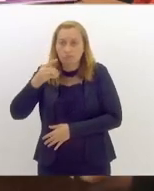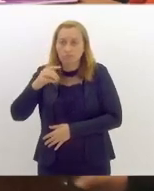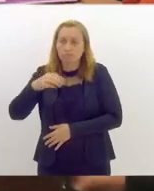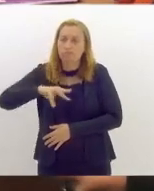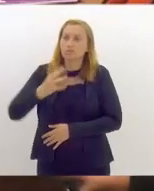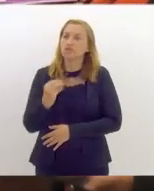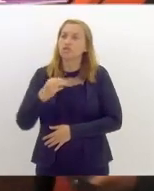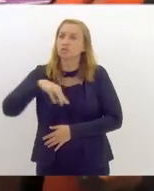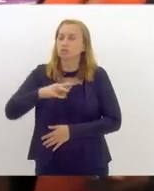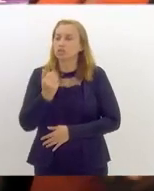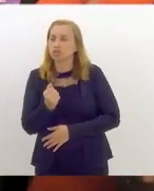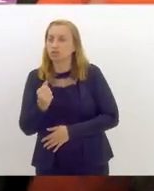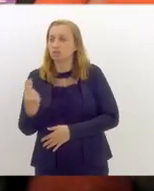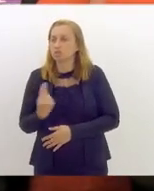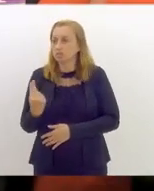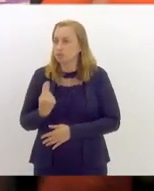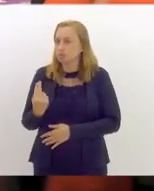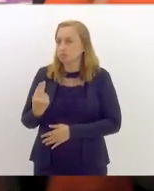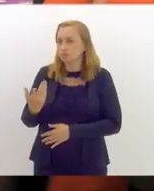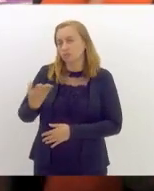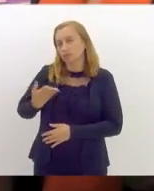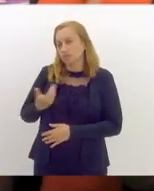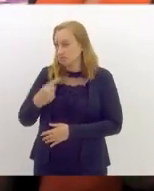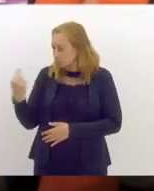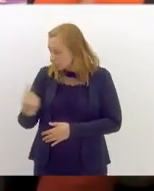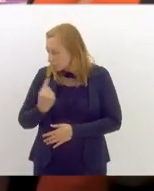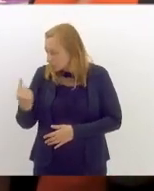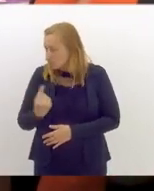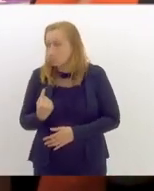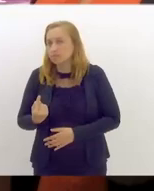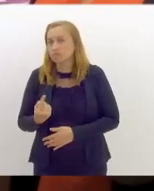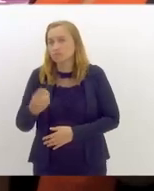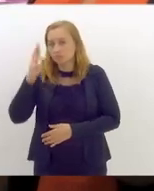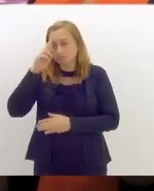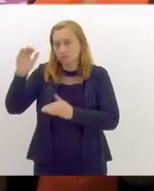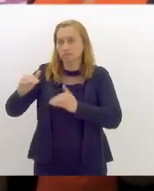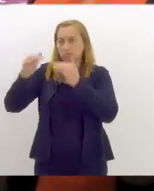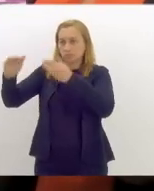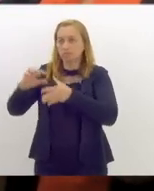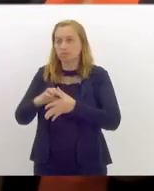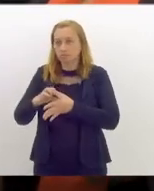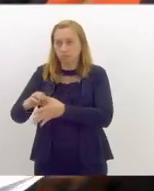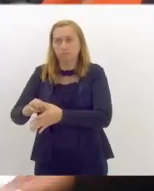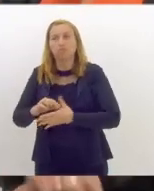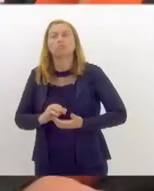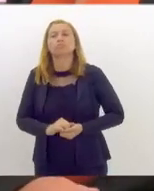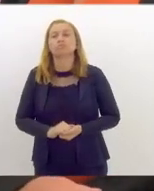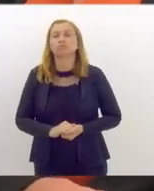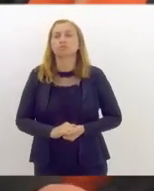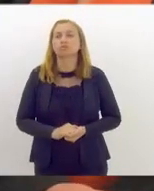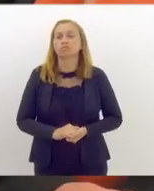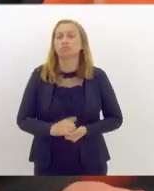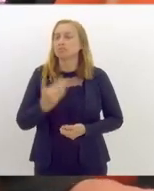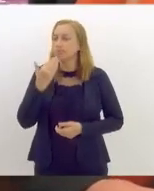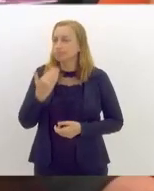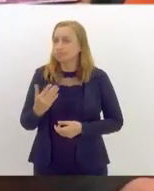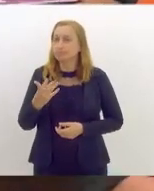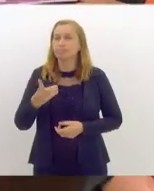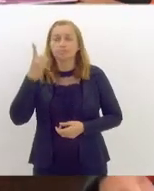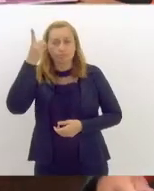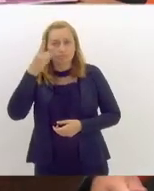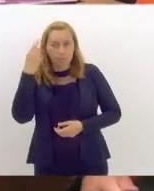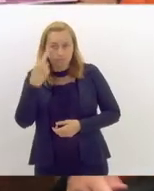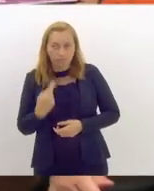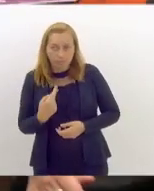nome aqui da nossa amizade né vossa excelência como líder né e faça uma pela deputada